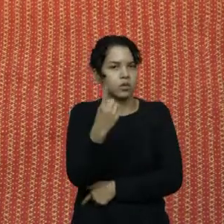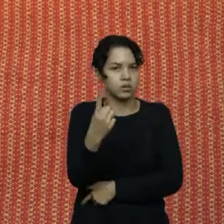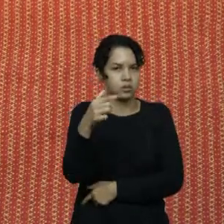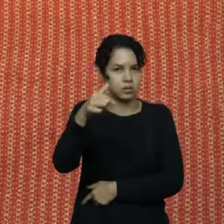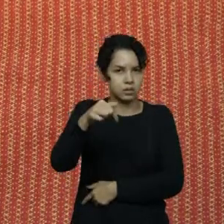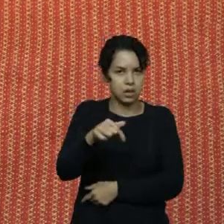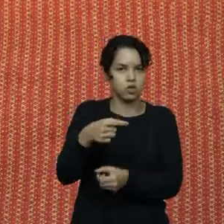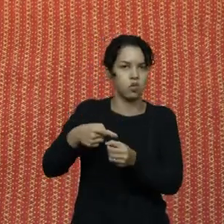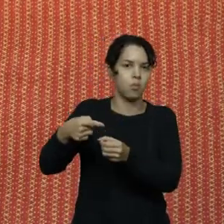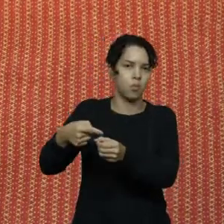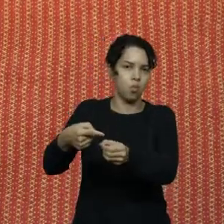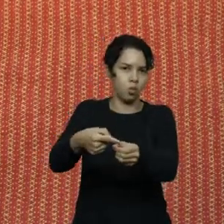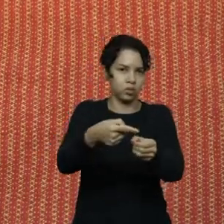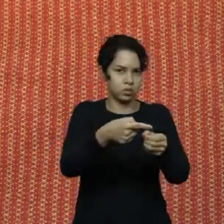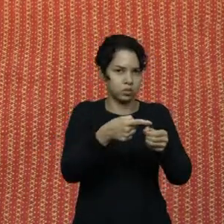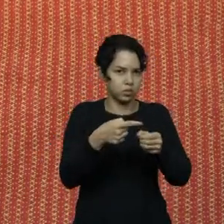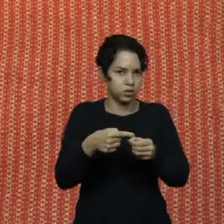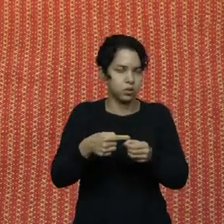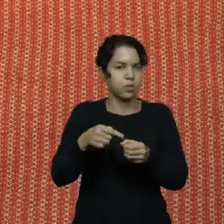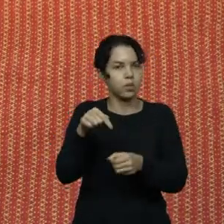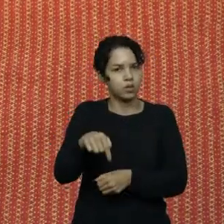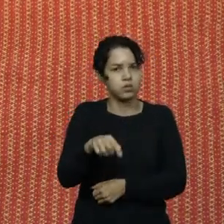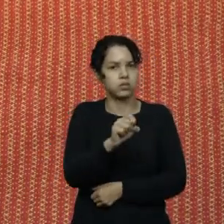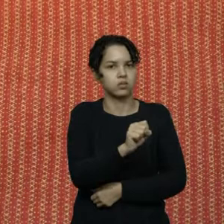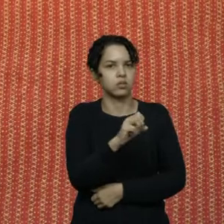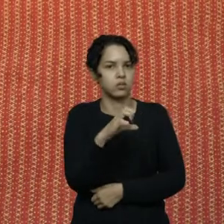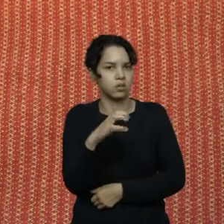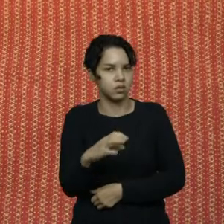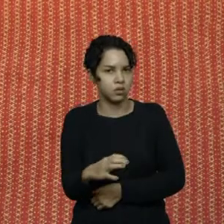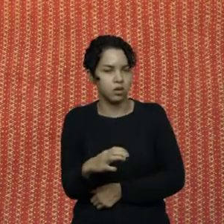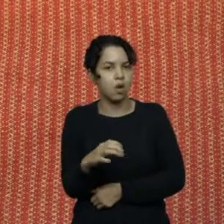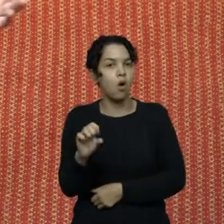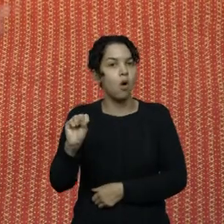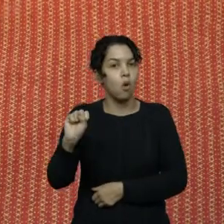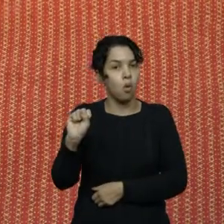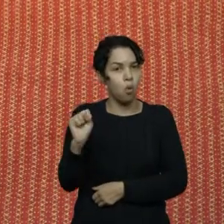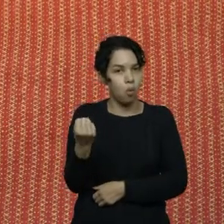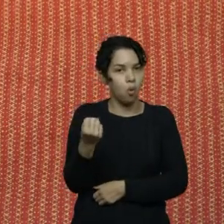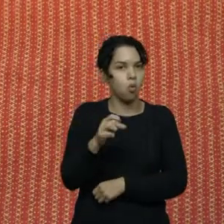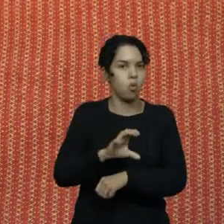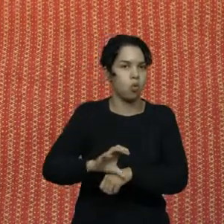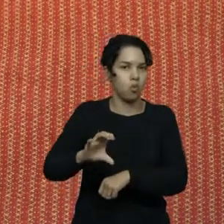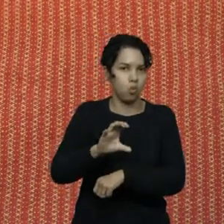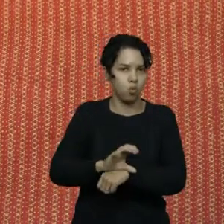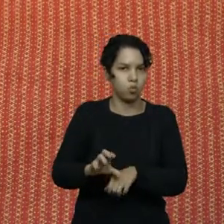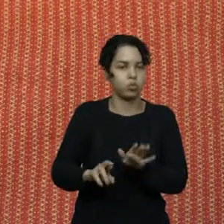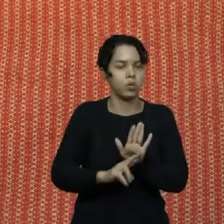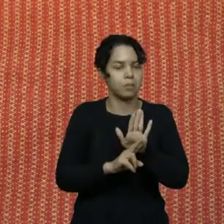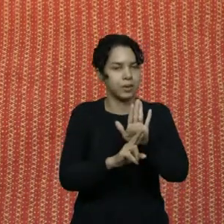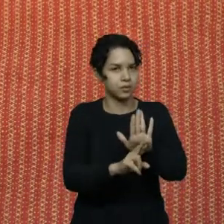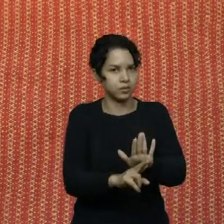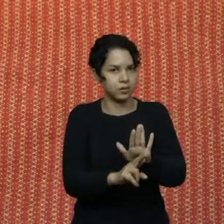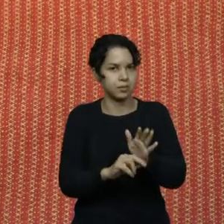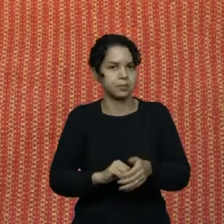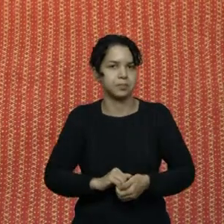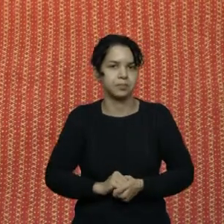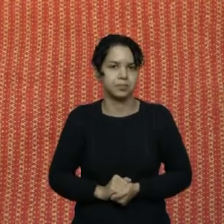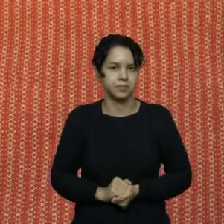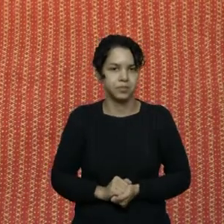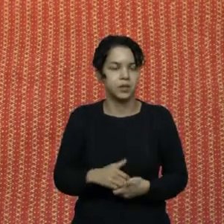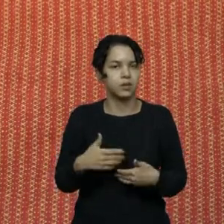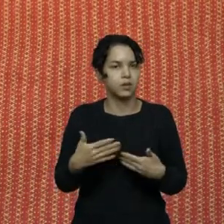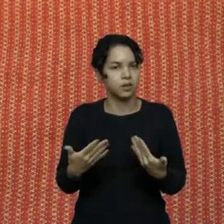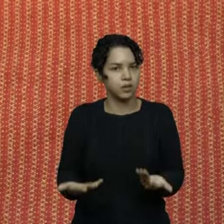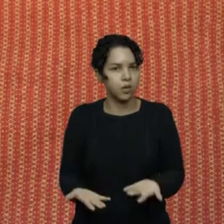municípios catarinenses e oito cursos que estão representados se Então a